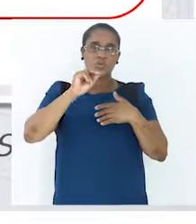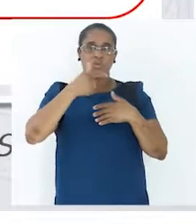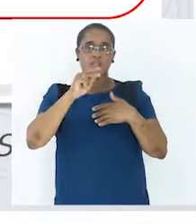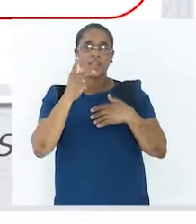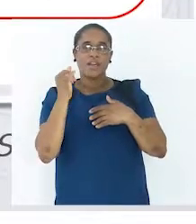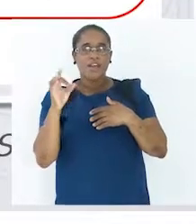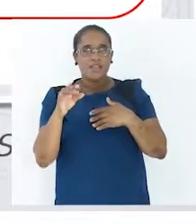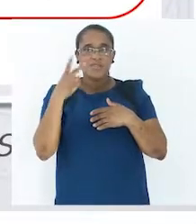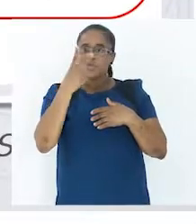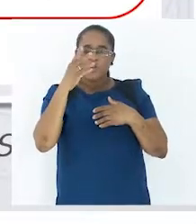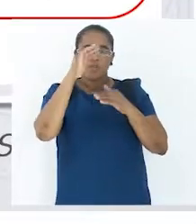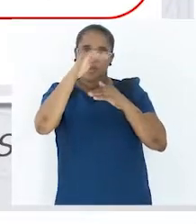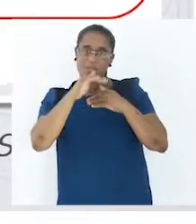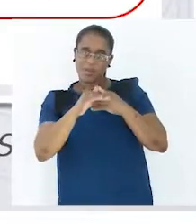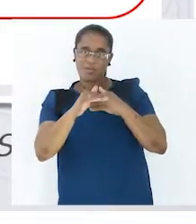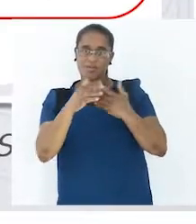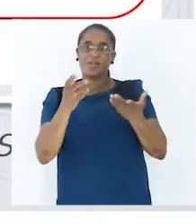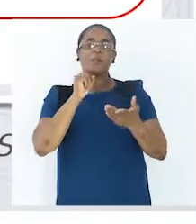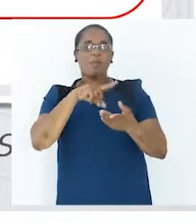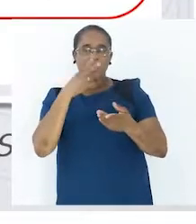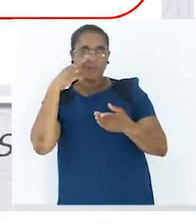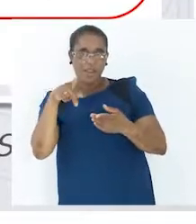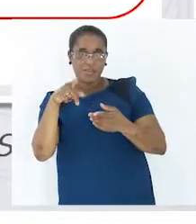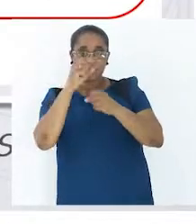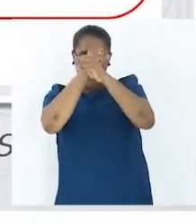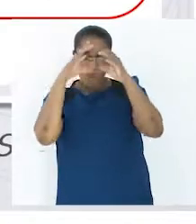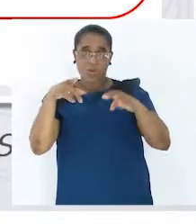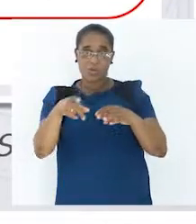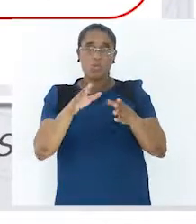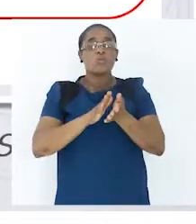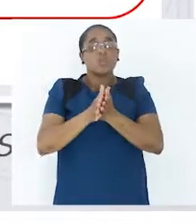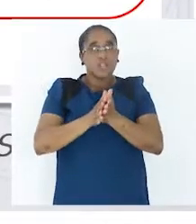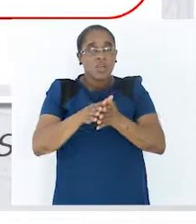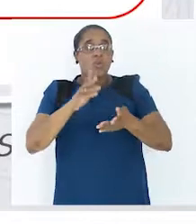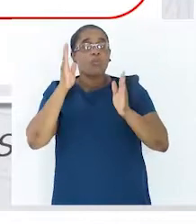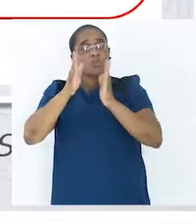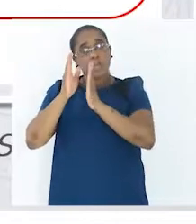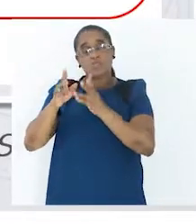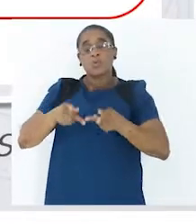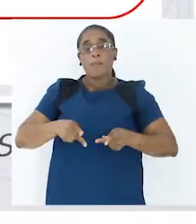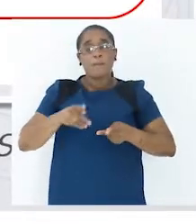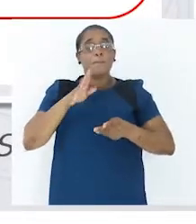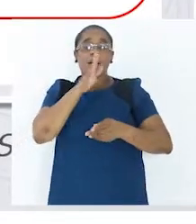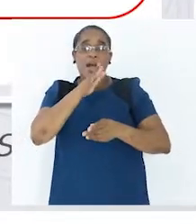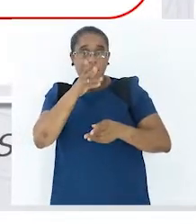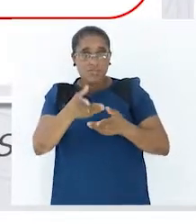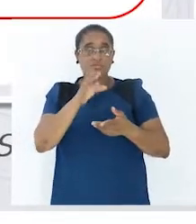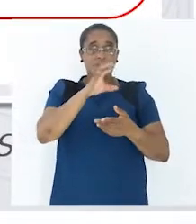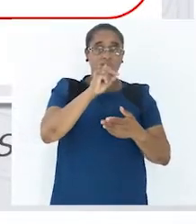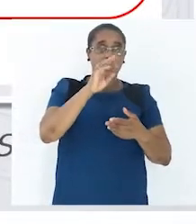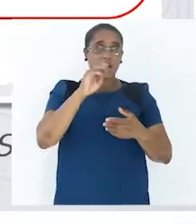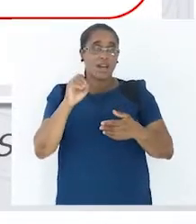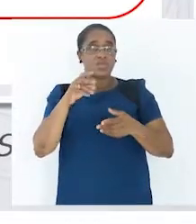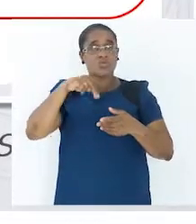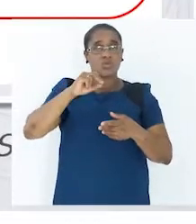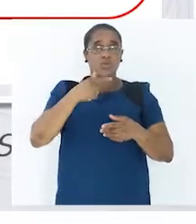podem concluir com isso que, utilizando o processo prático, os casos notáveis, é muito mais fácil, é mais curto, é mais